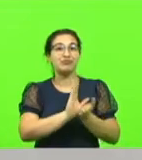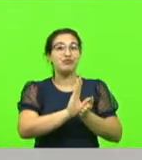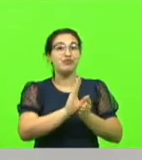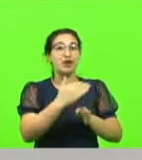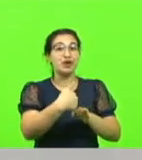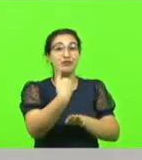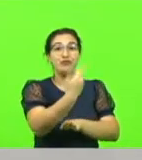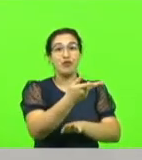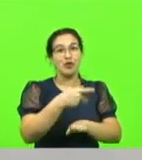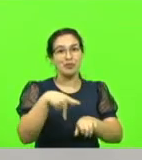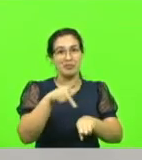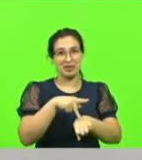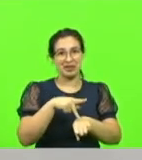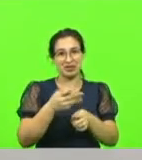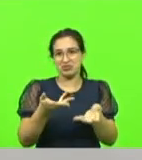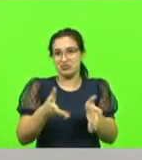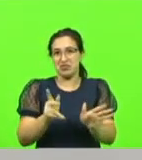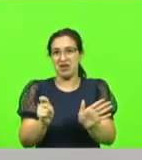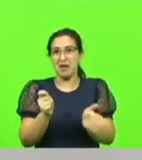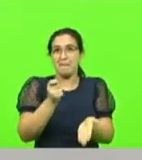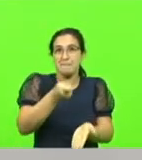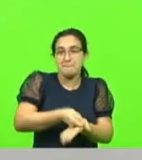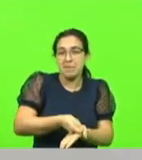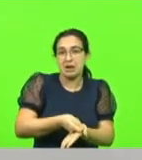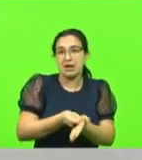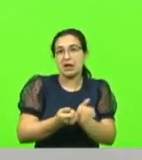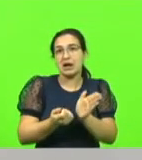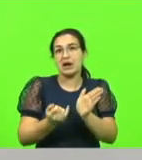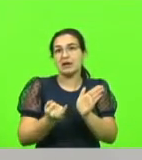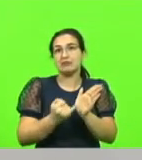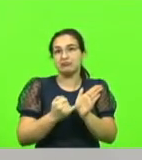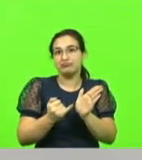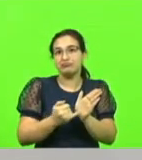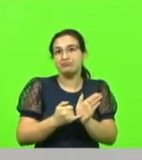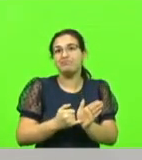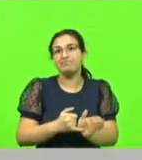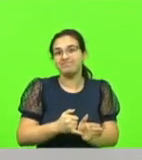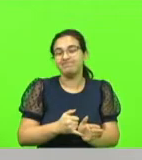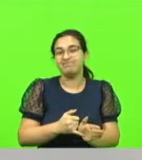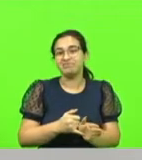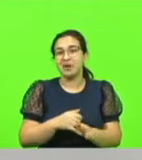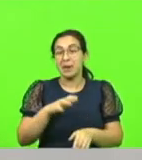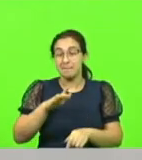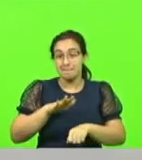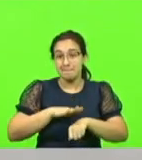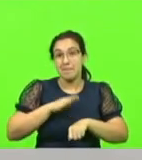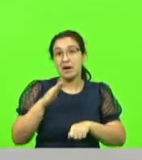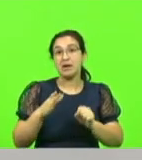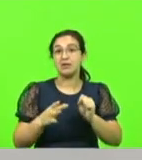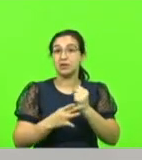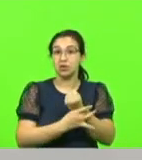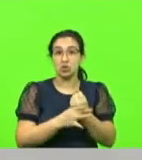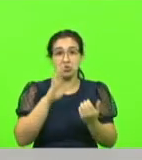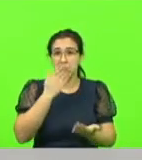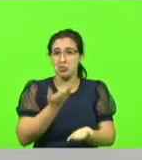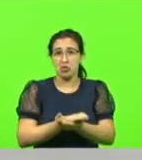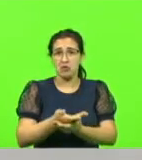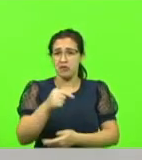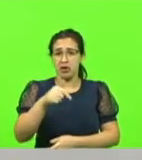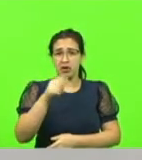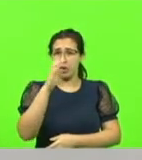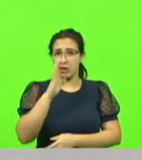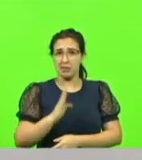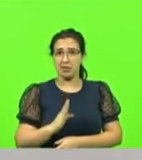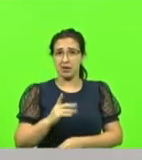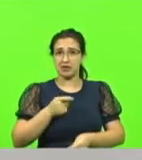pior, ao levar seu dinheiro para o exterior é porque ele é mais seguro? Ele afirma que não confia na própria economia que está